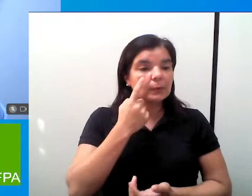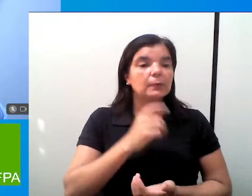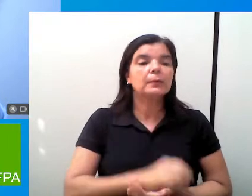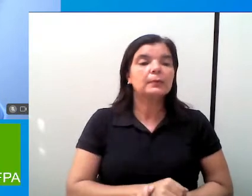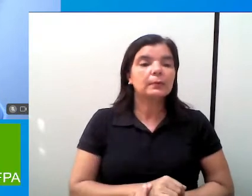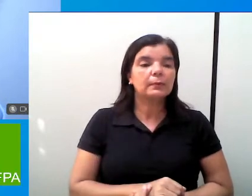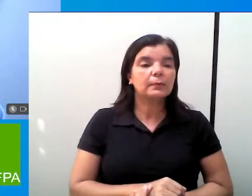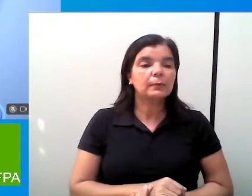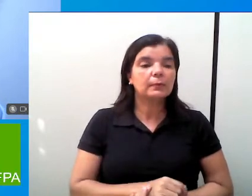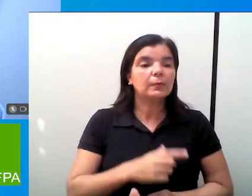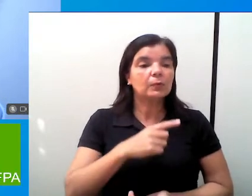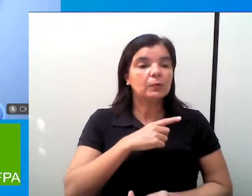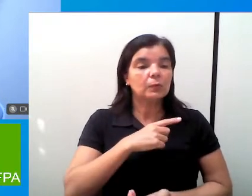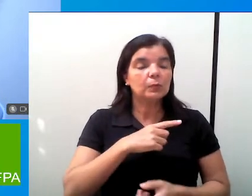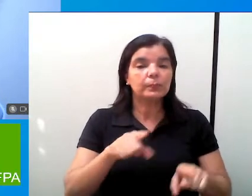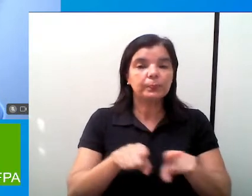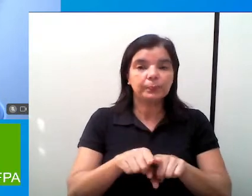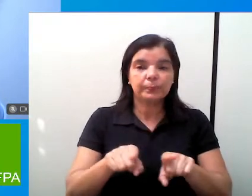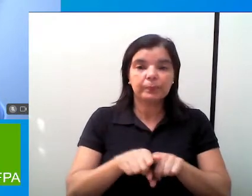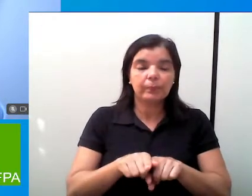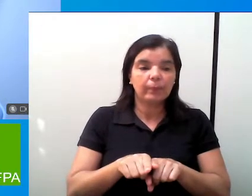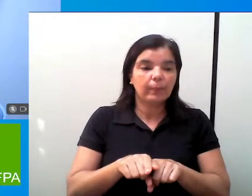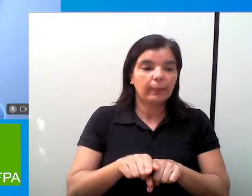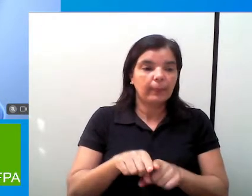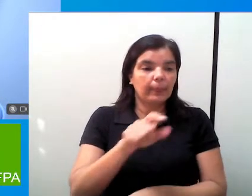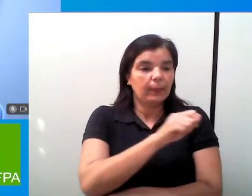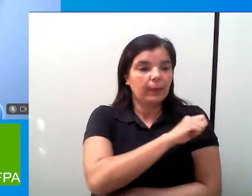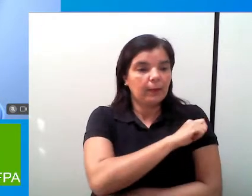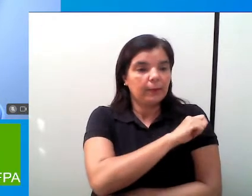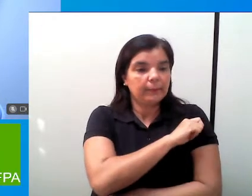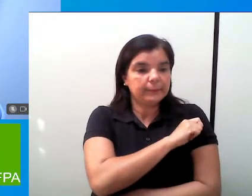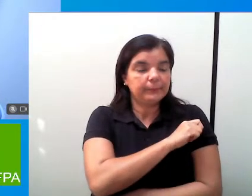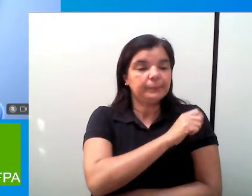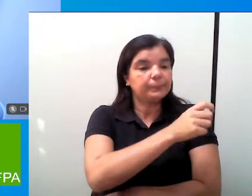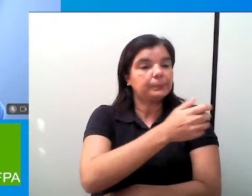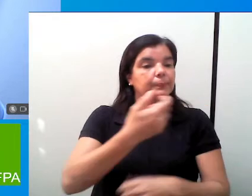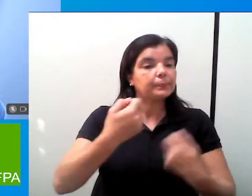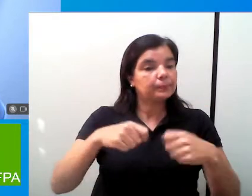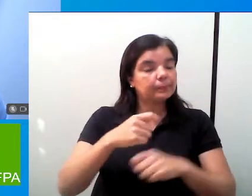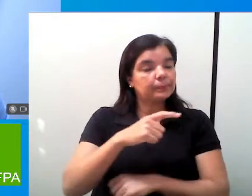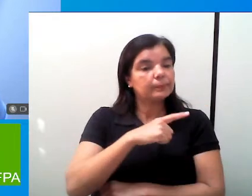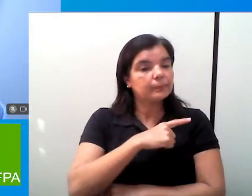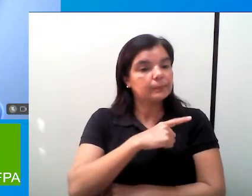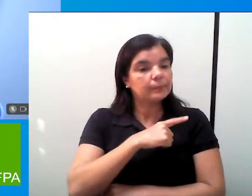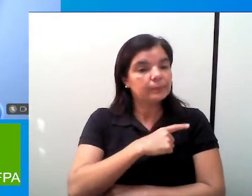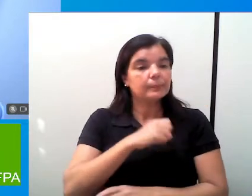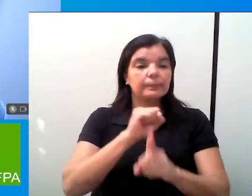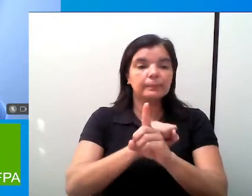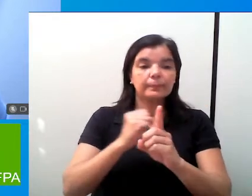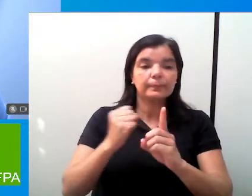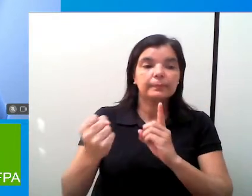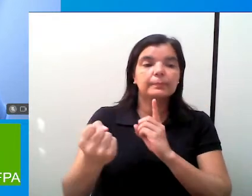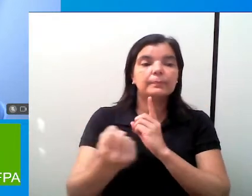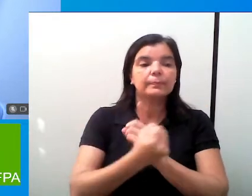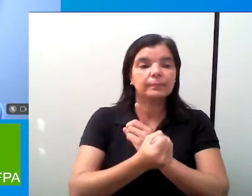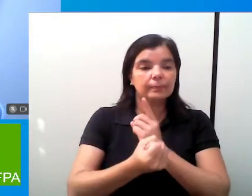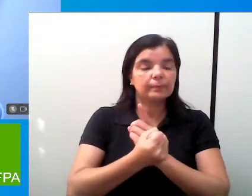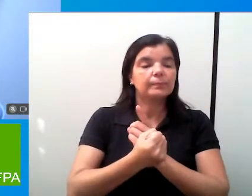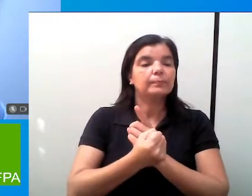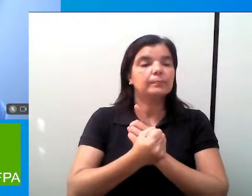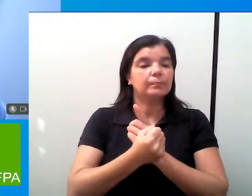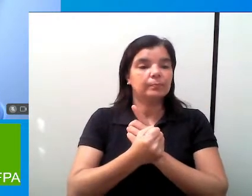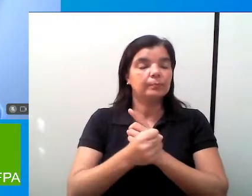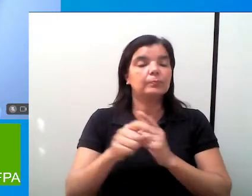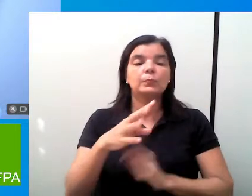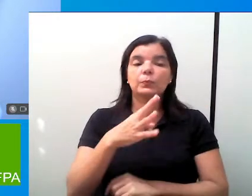Então, a ideia do protagonismo do aluno, né, dessa imersão que o aluno precisa ter na sociedade, compartilhando